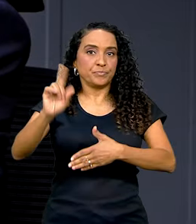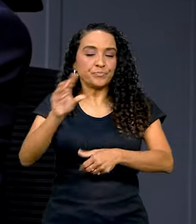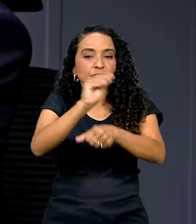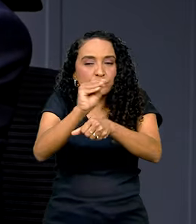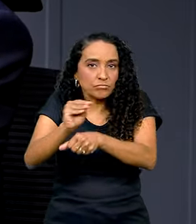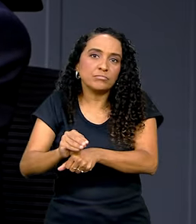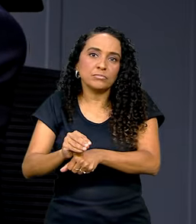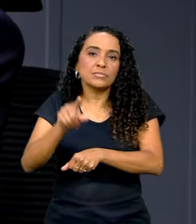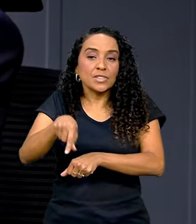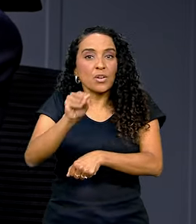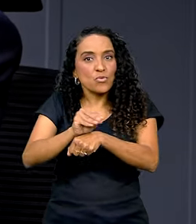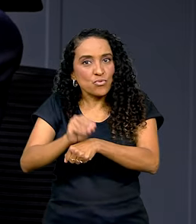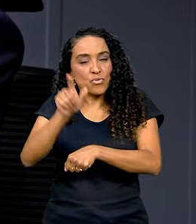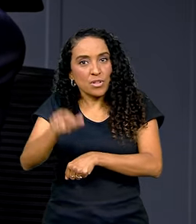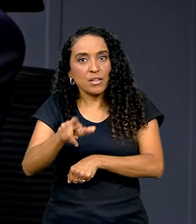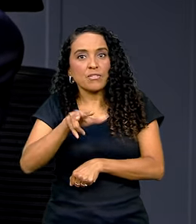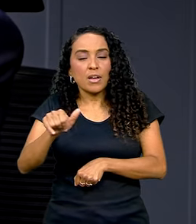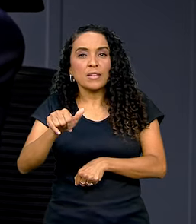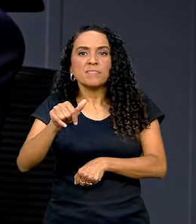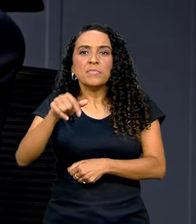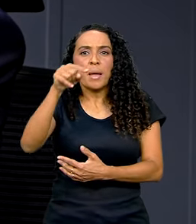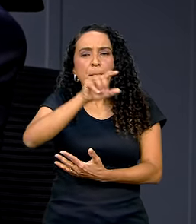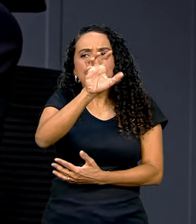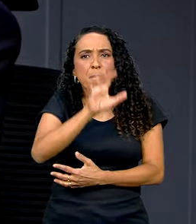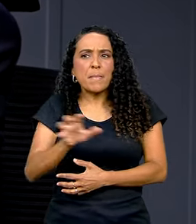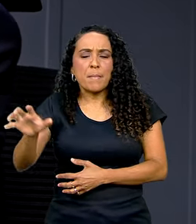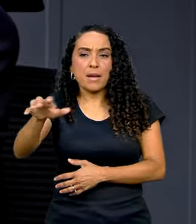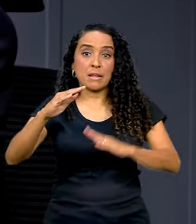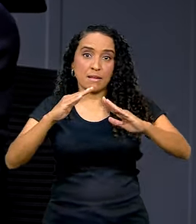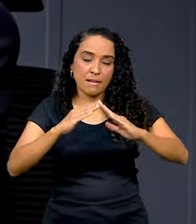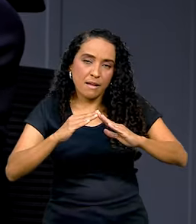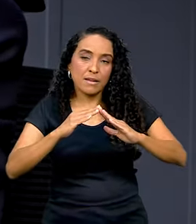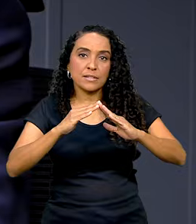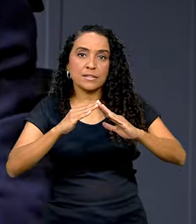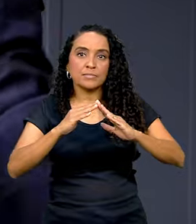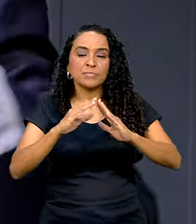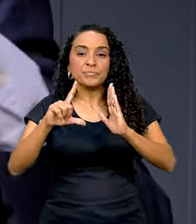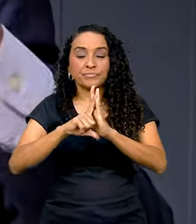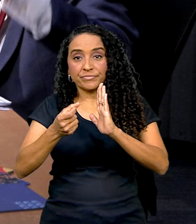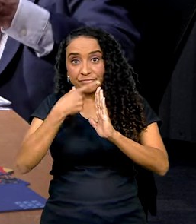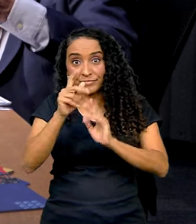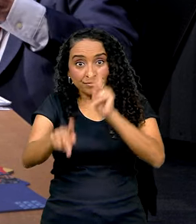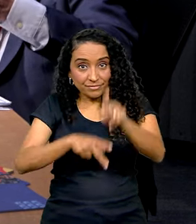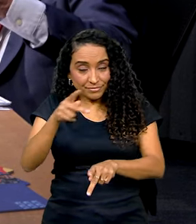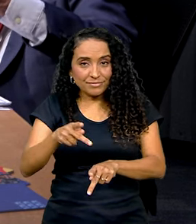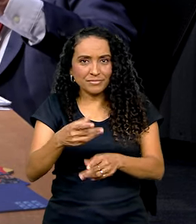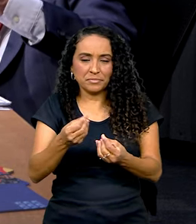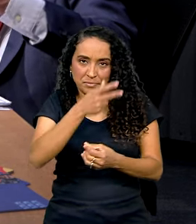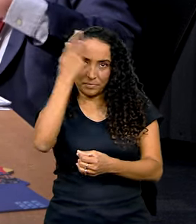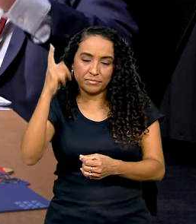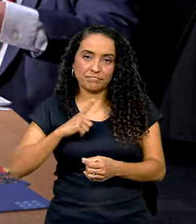governar é cuidar então e esse cuidado ele vai em várias áreas a moradia a farmácia